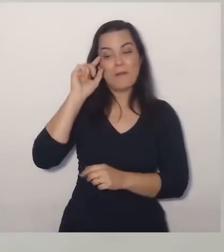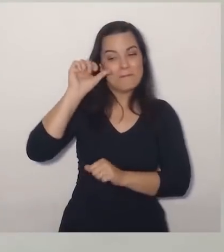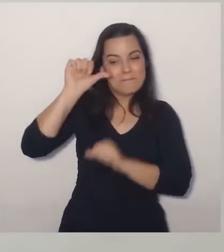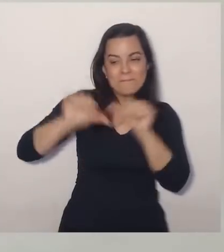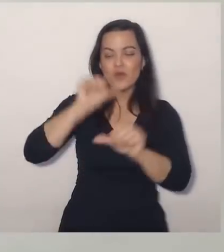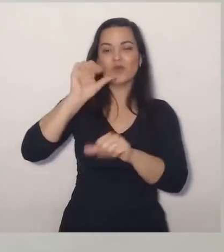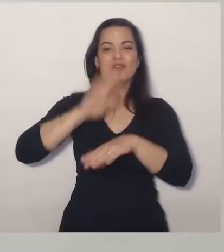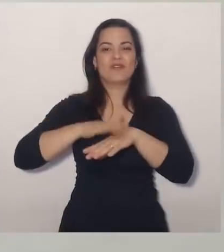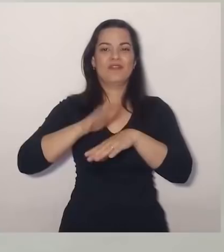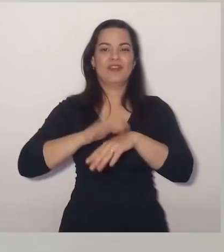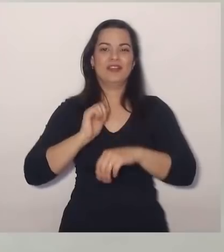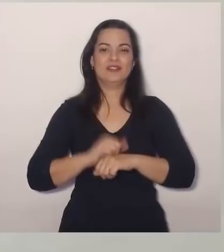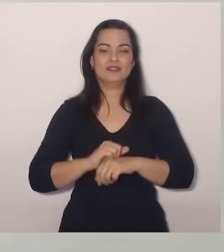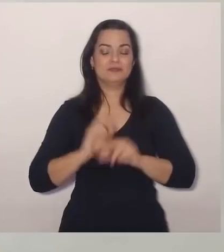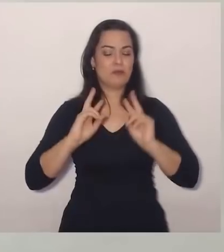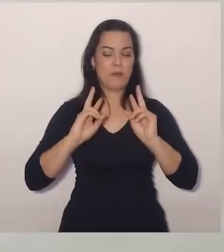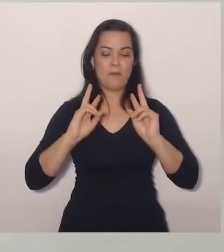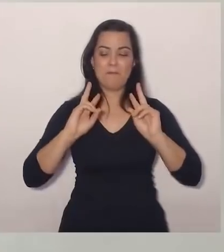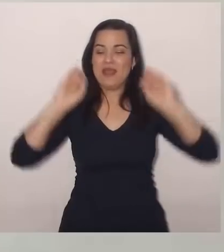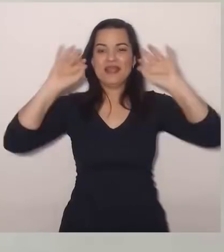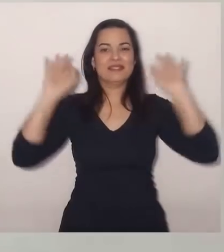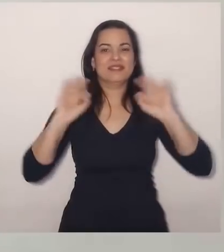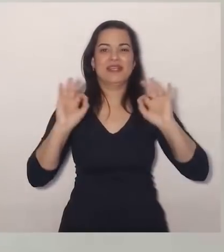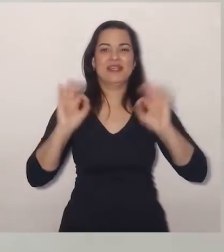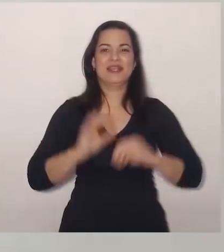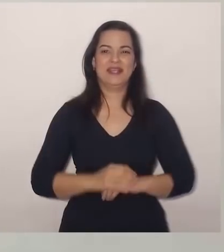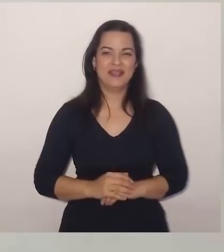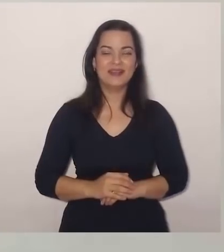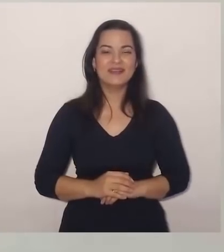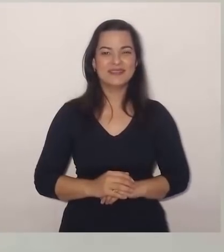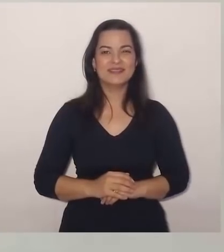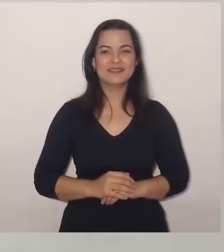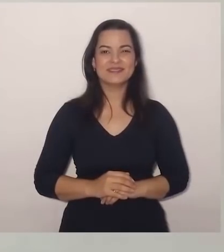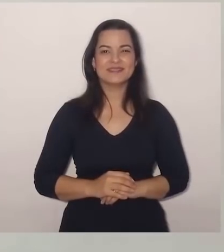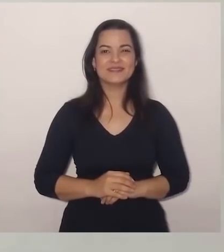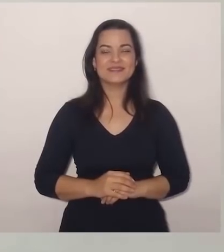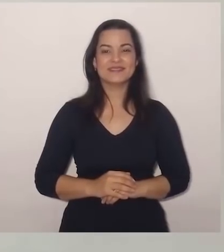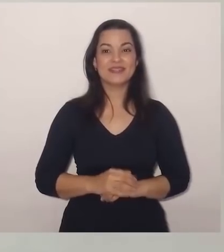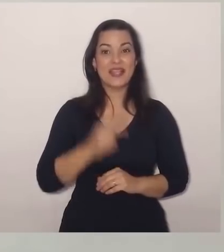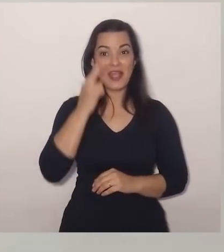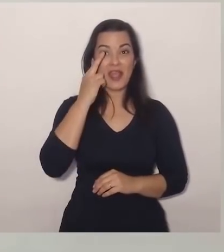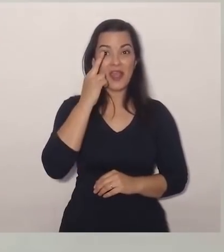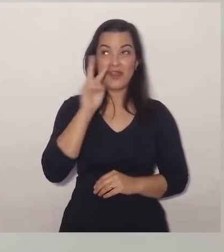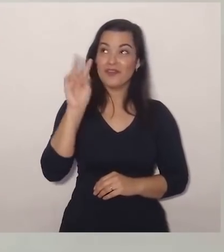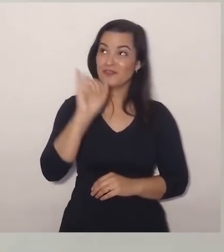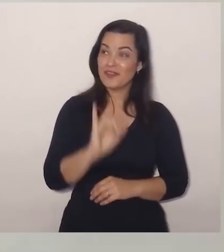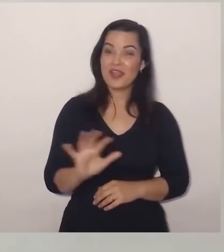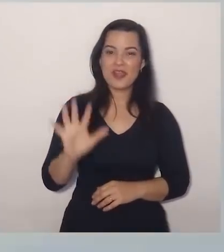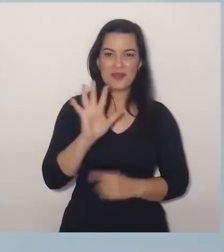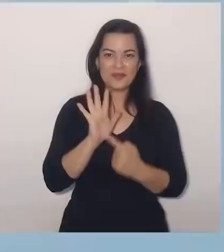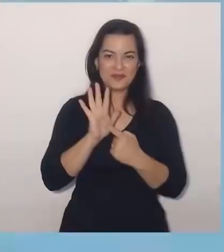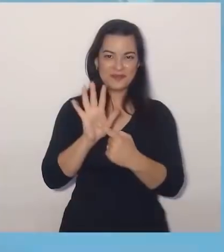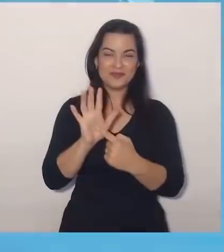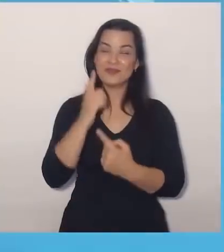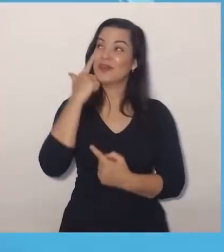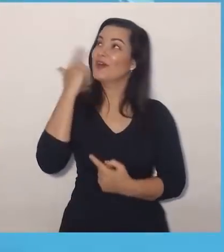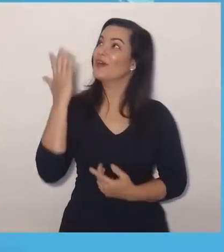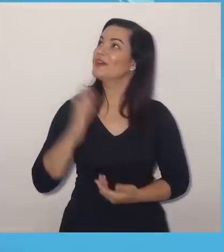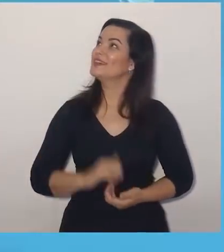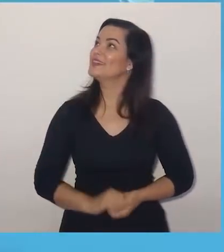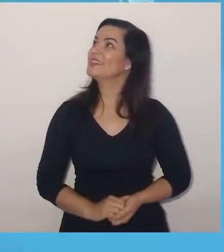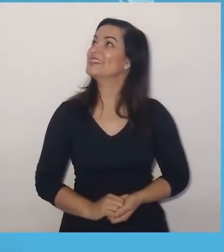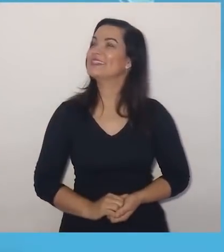nós percebermos essa virada de cabeça para baixo. Observem essa imagem que eu vou te